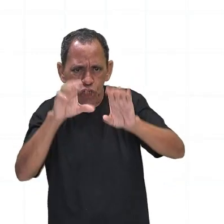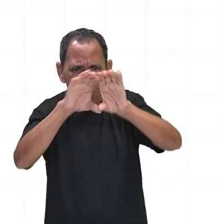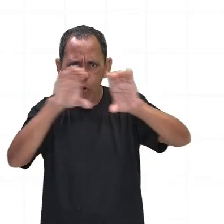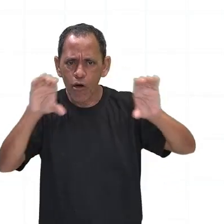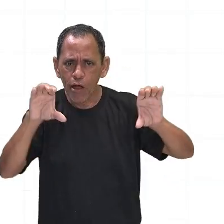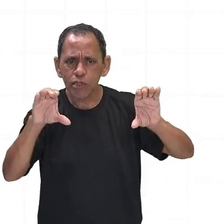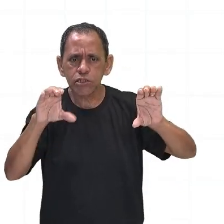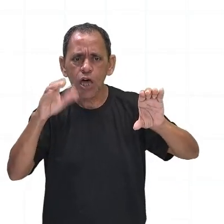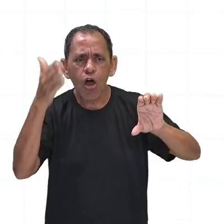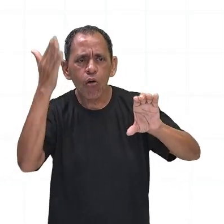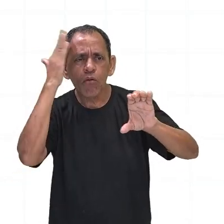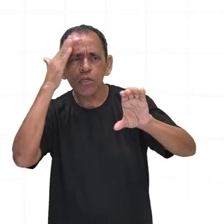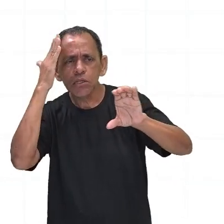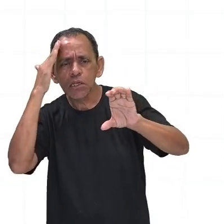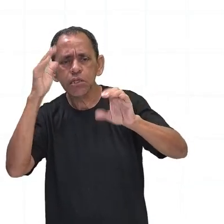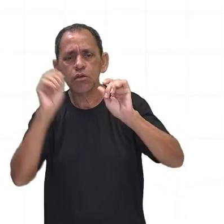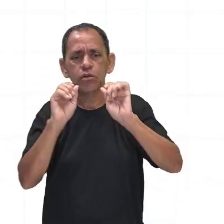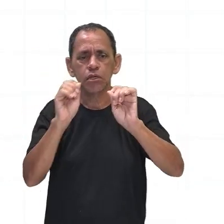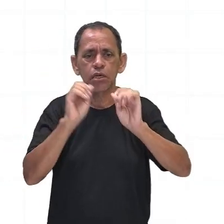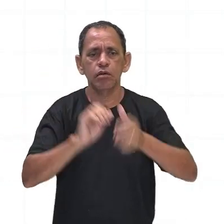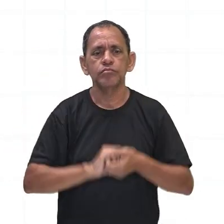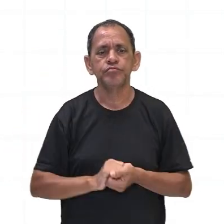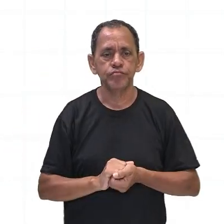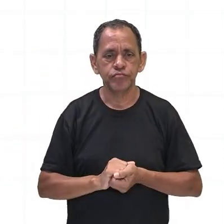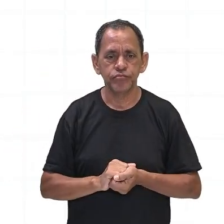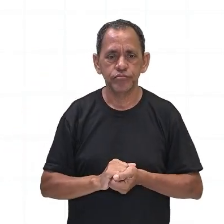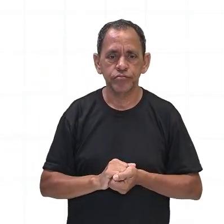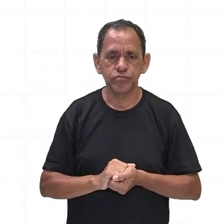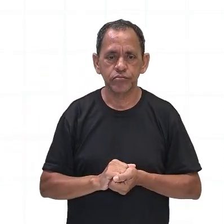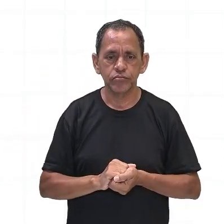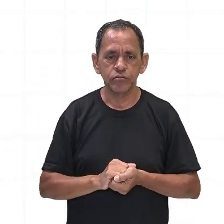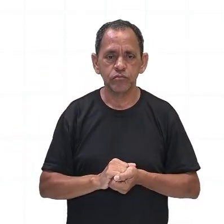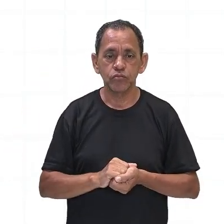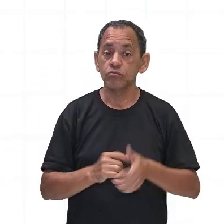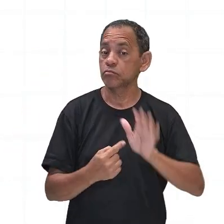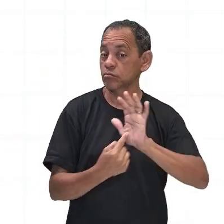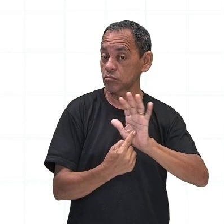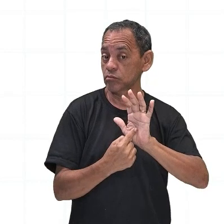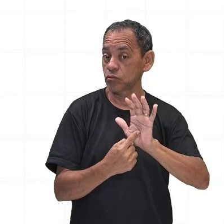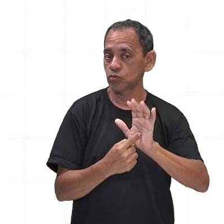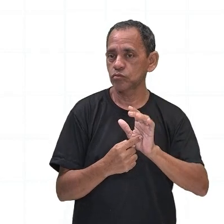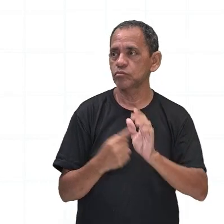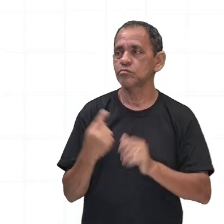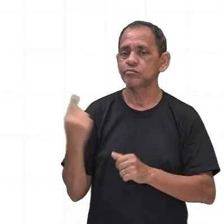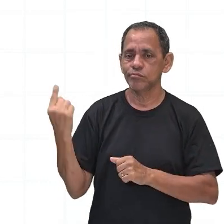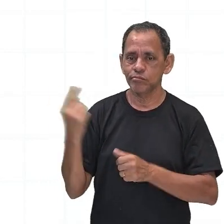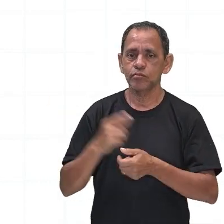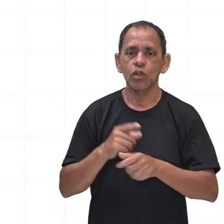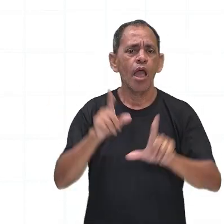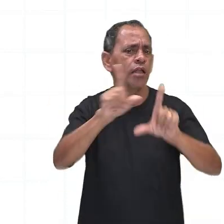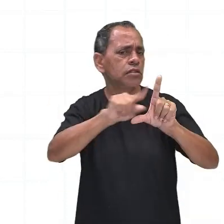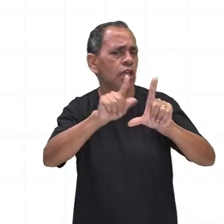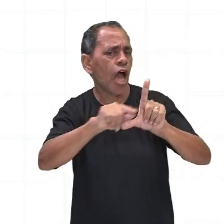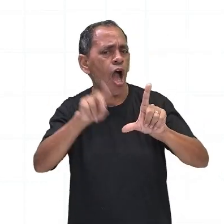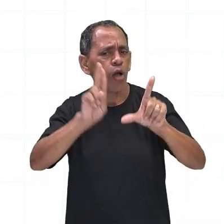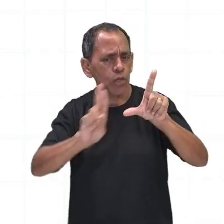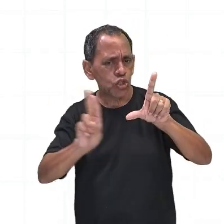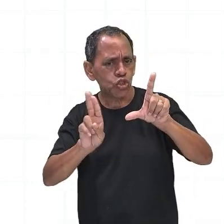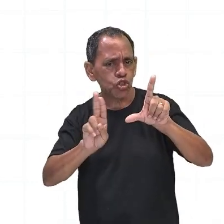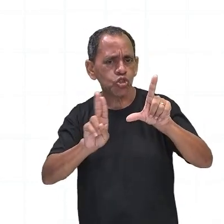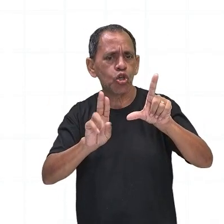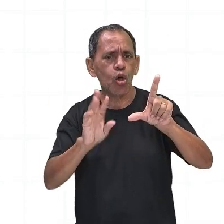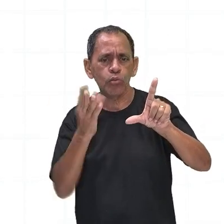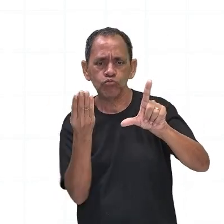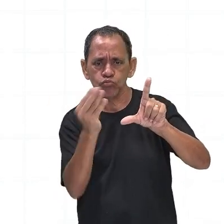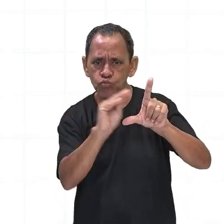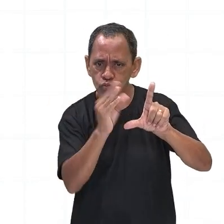podemos entender o seguinte. Então, apresentando aqui para vocês, colocando a nossa oração, o sintagma nominal que nós analisamos, a minha criança